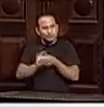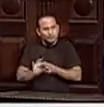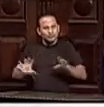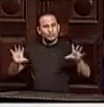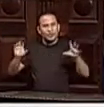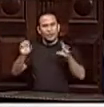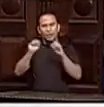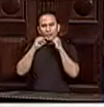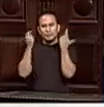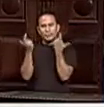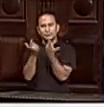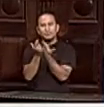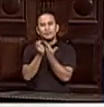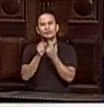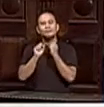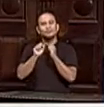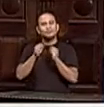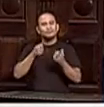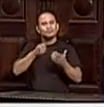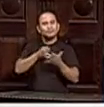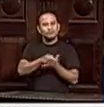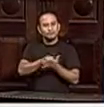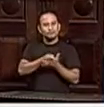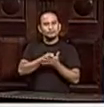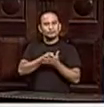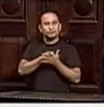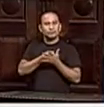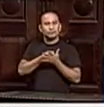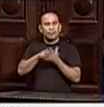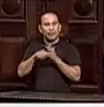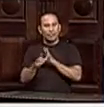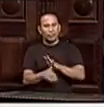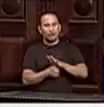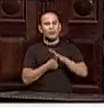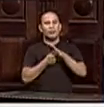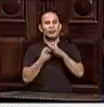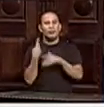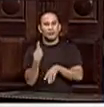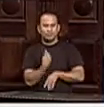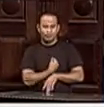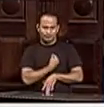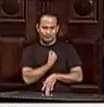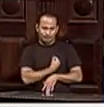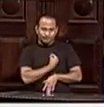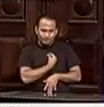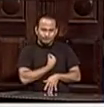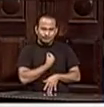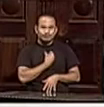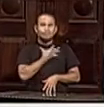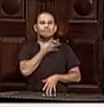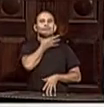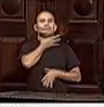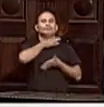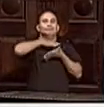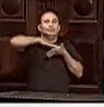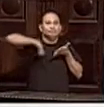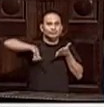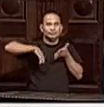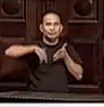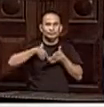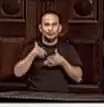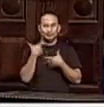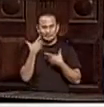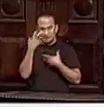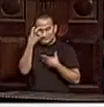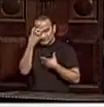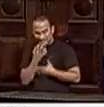Assembleia Legislativa que enfrente os esquemas de corrupção e nos tire dessa crise de tão grave